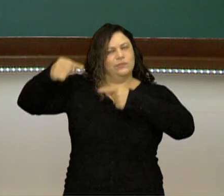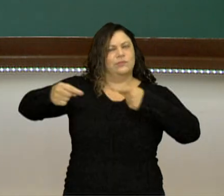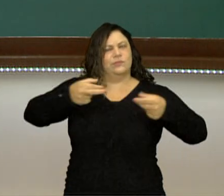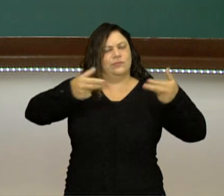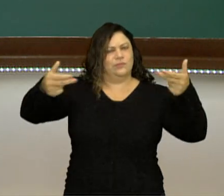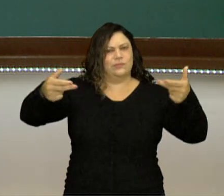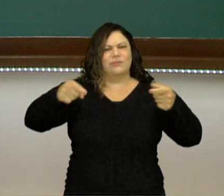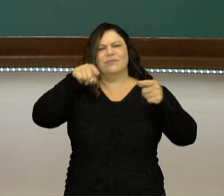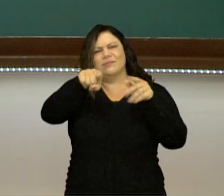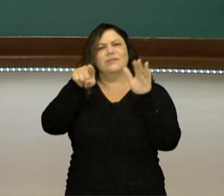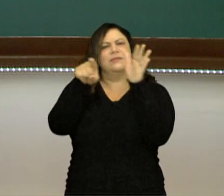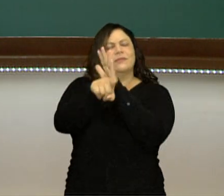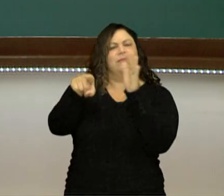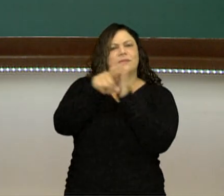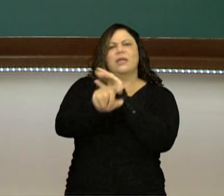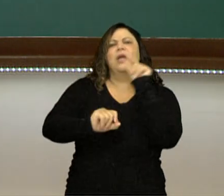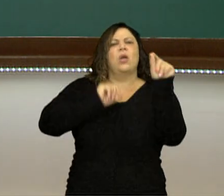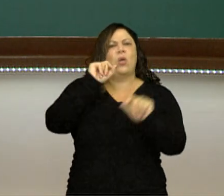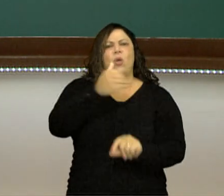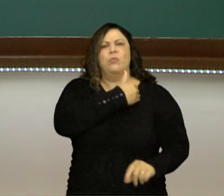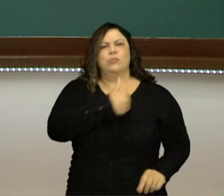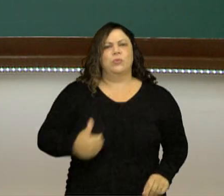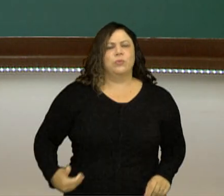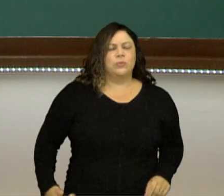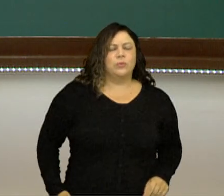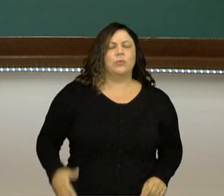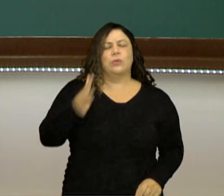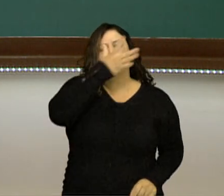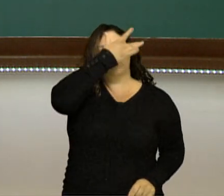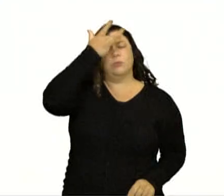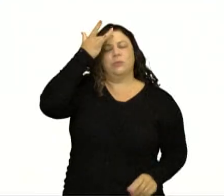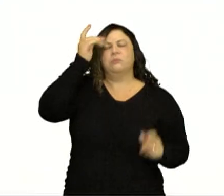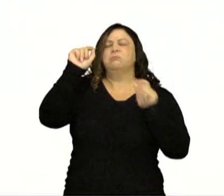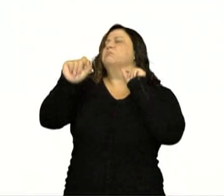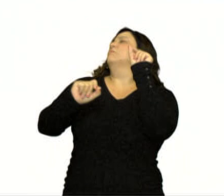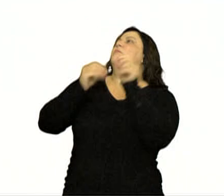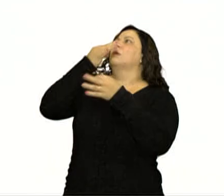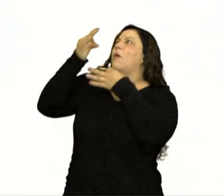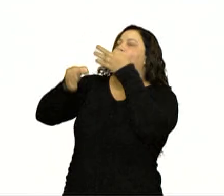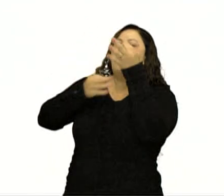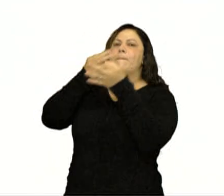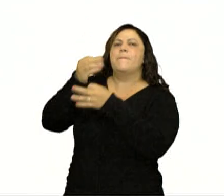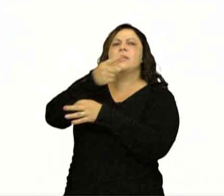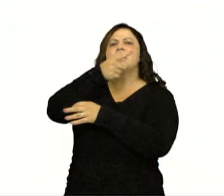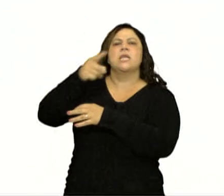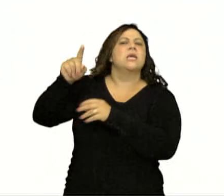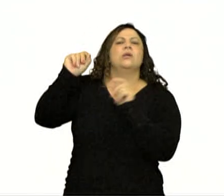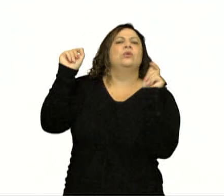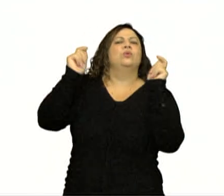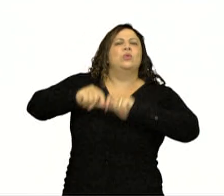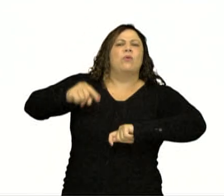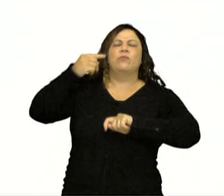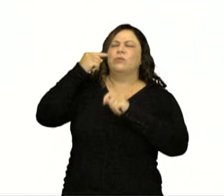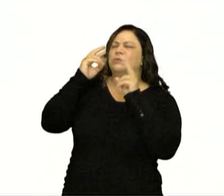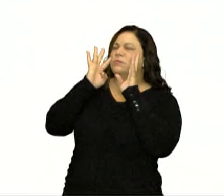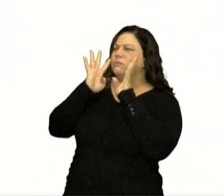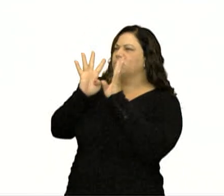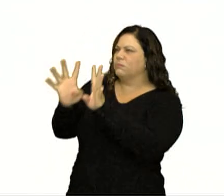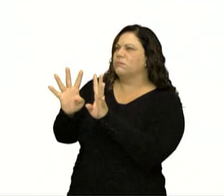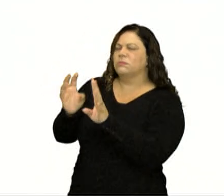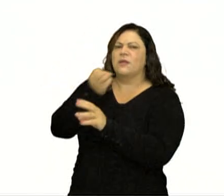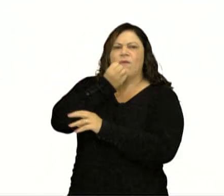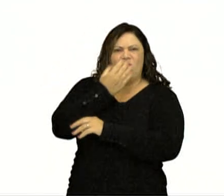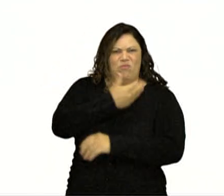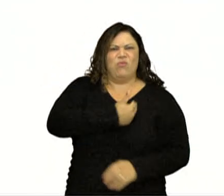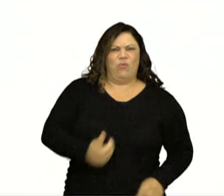já se perguntou como seria um governo em que as suas opiniões não fossem ouvidas? Será que vai ser um bom governo